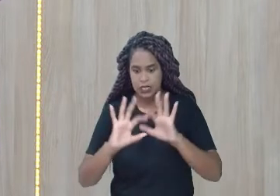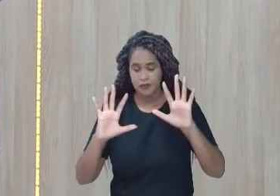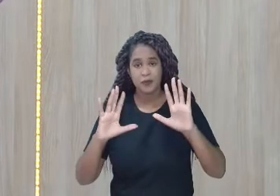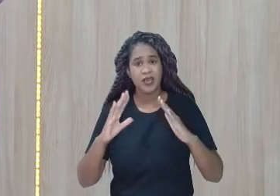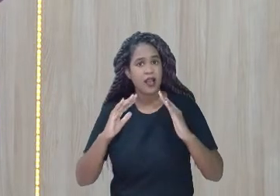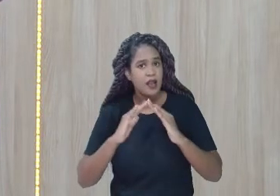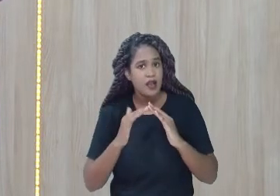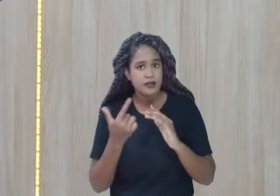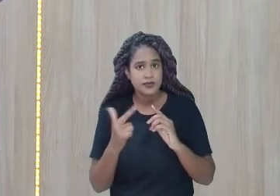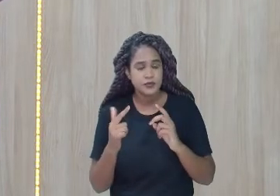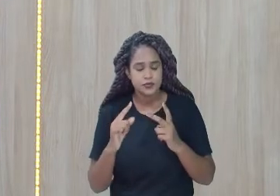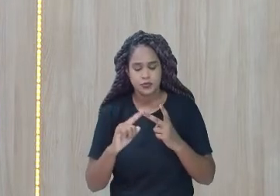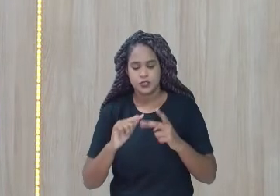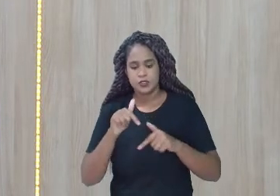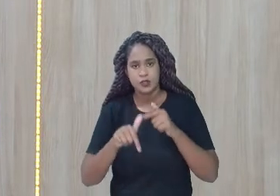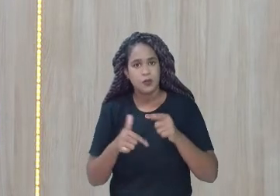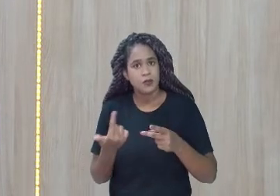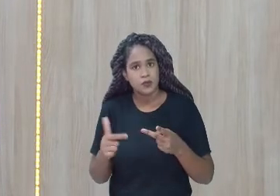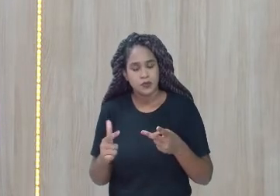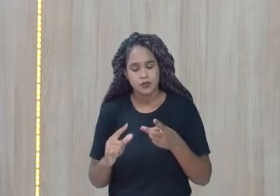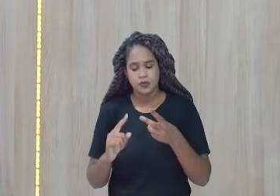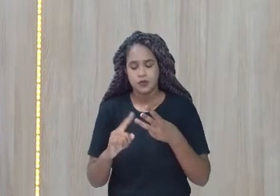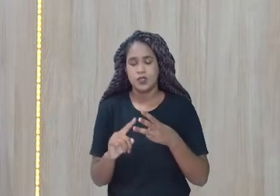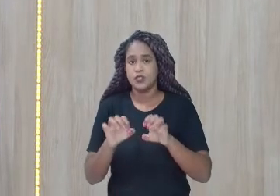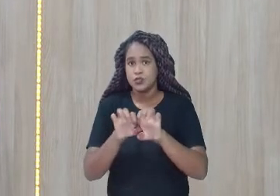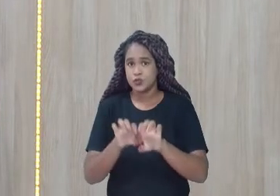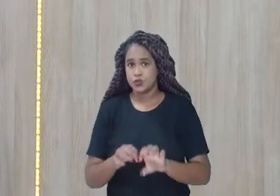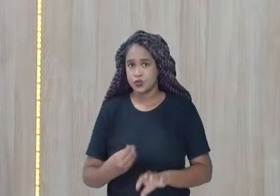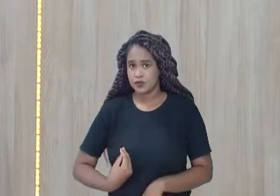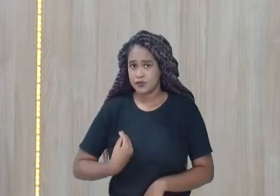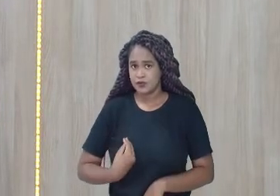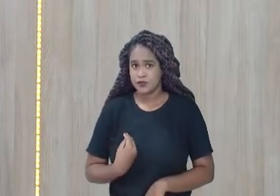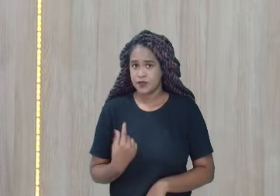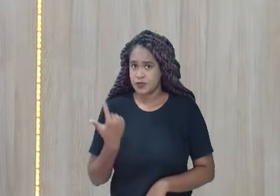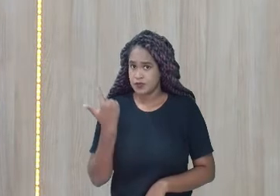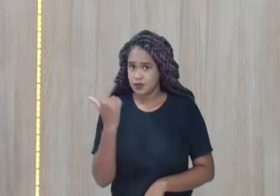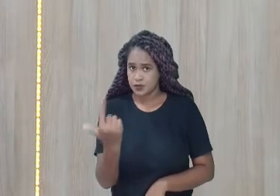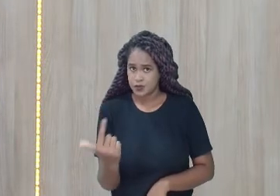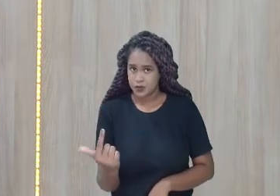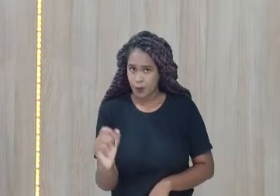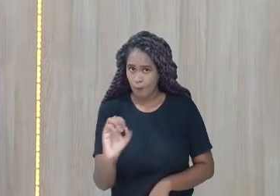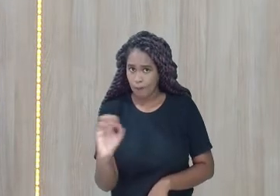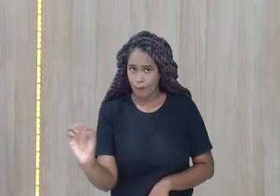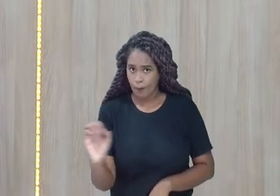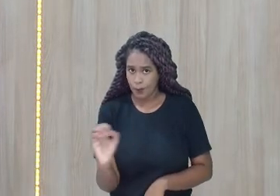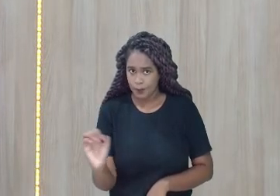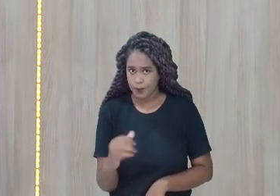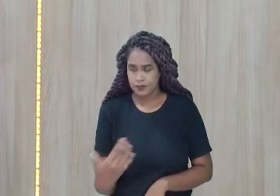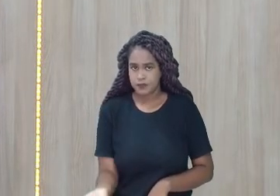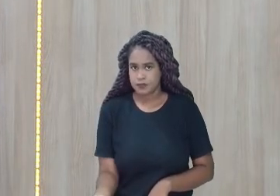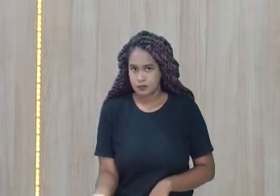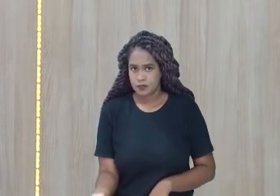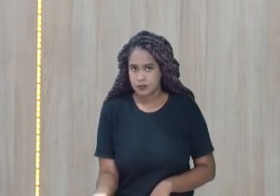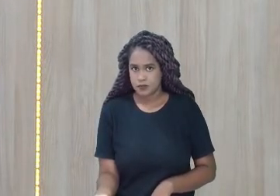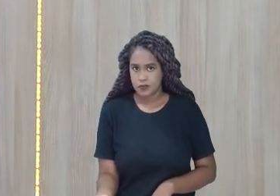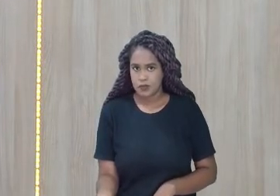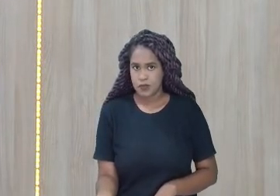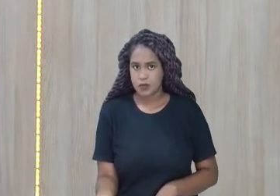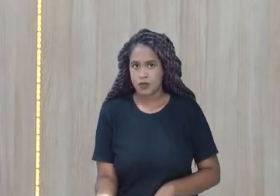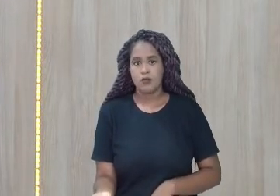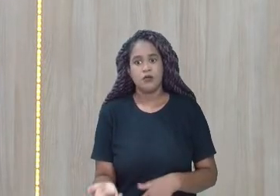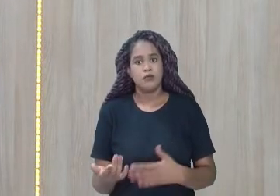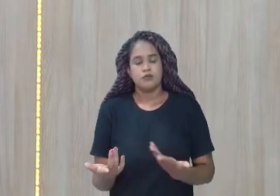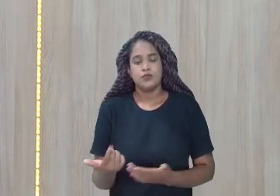tinham emprego, elas não tinham uma estrutura, mais uma vez, um status quo que